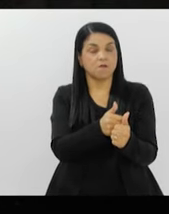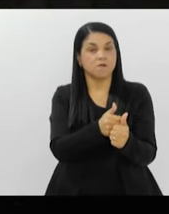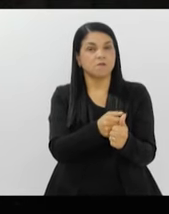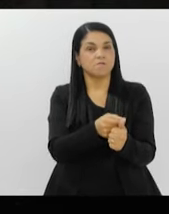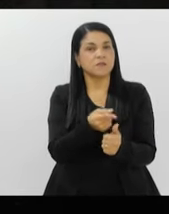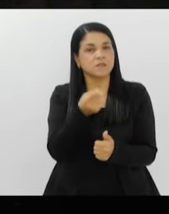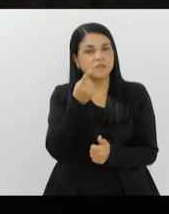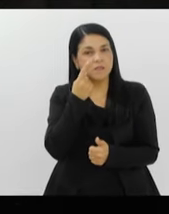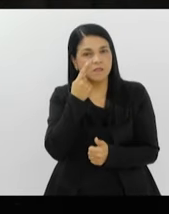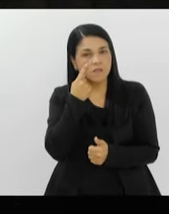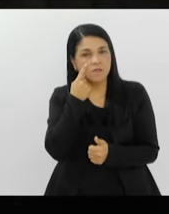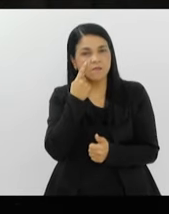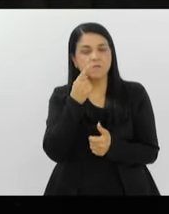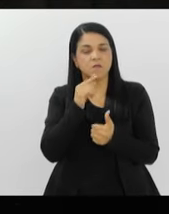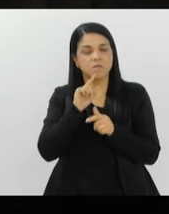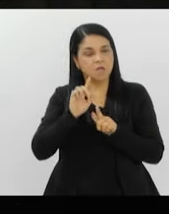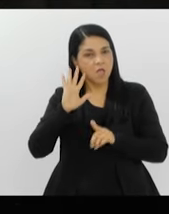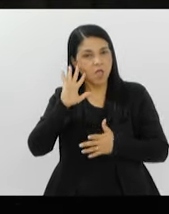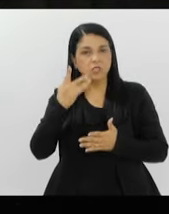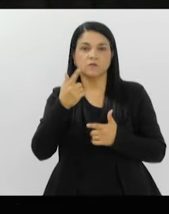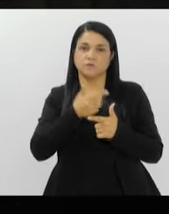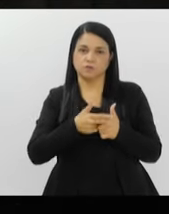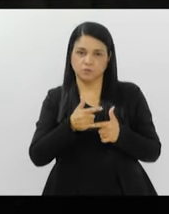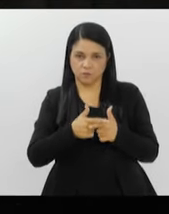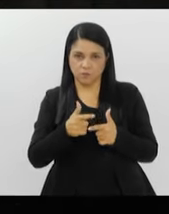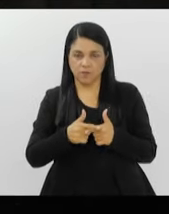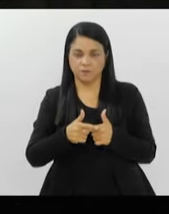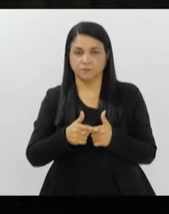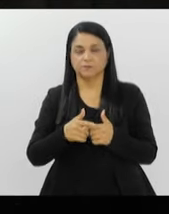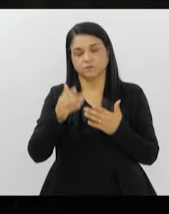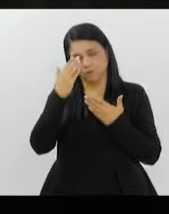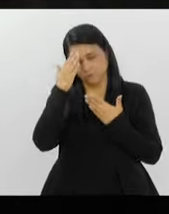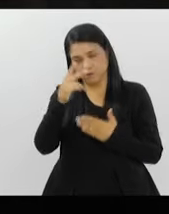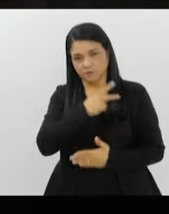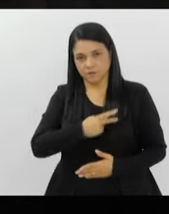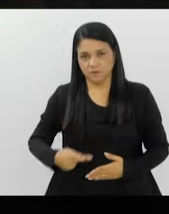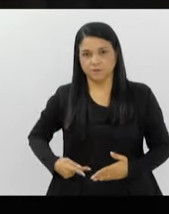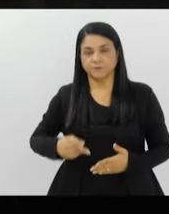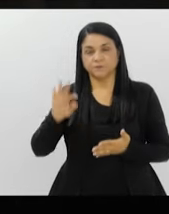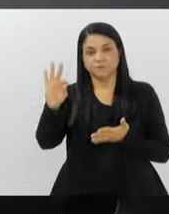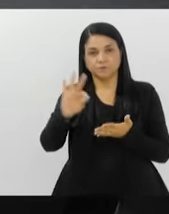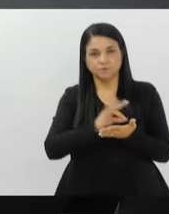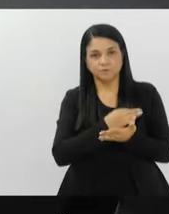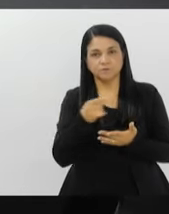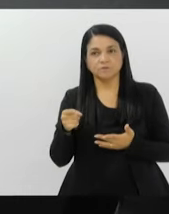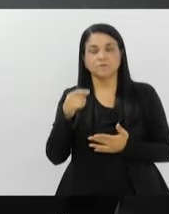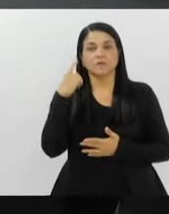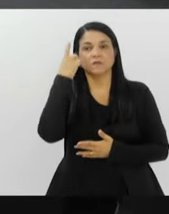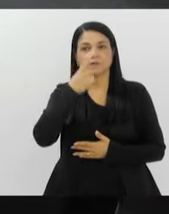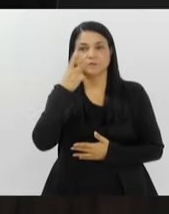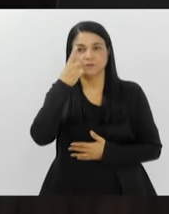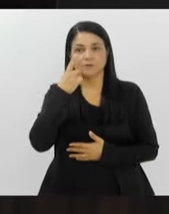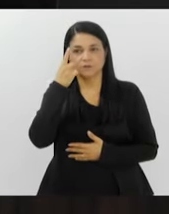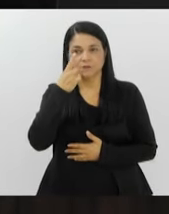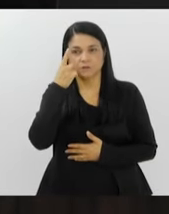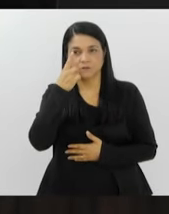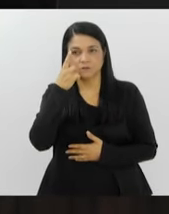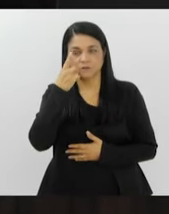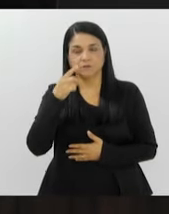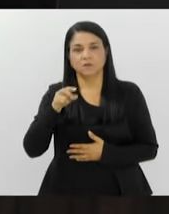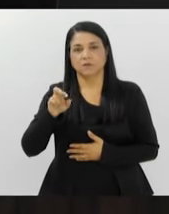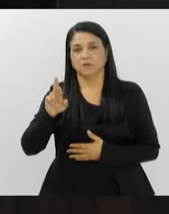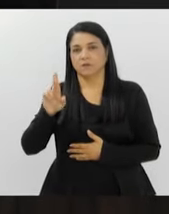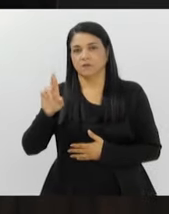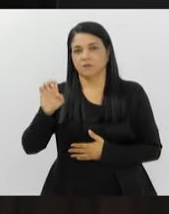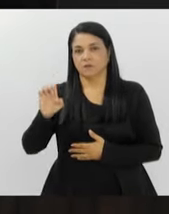também se posicionar em relação a essas questões Muito obrigado senh Presidente próximo orador inscrito é o deputado Renan